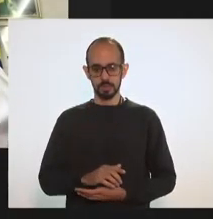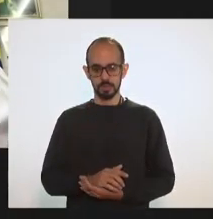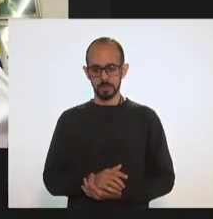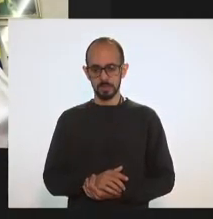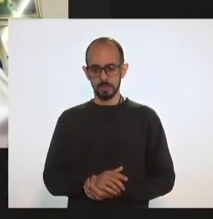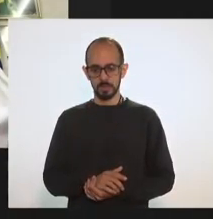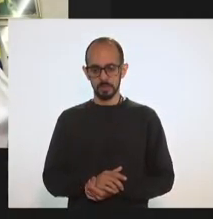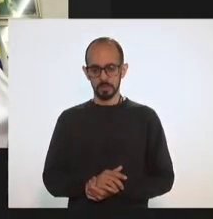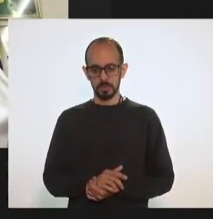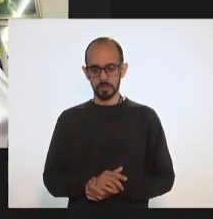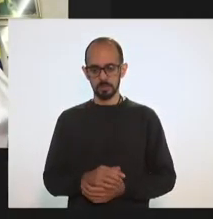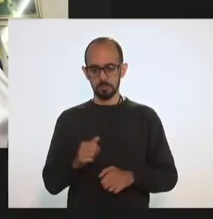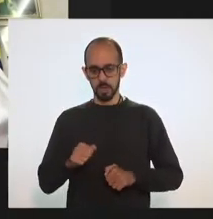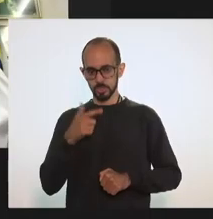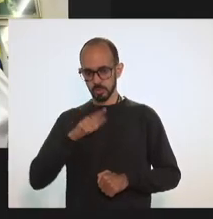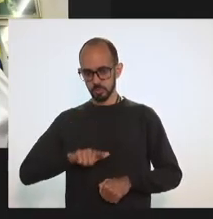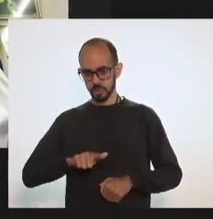Pode repetir, por favor, presidente.